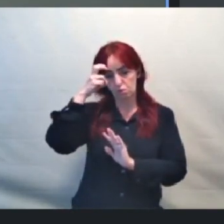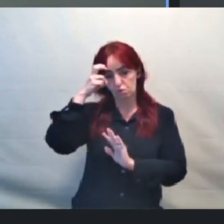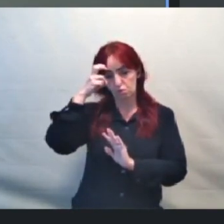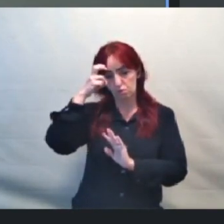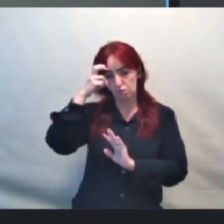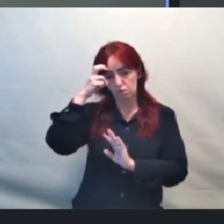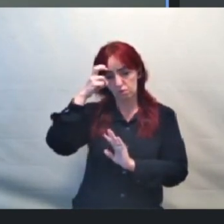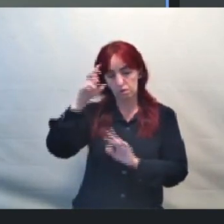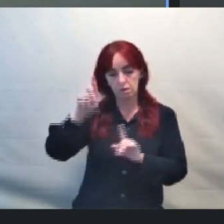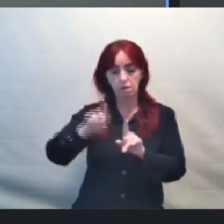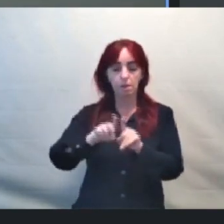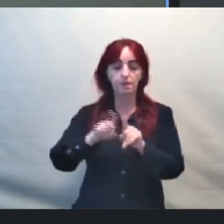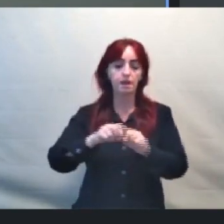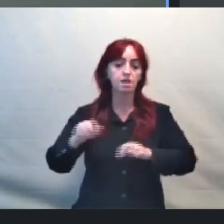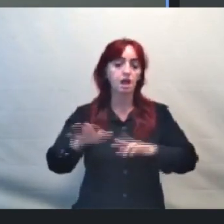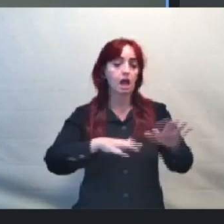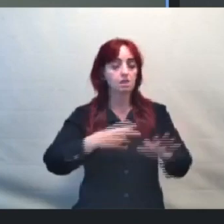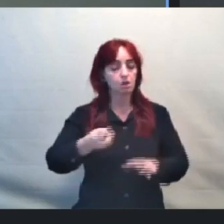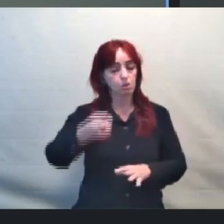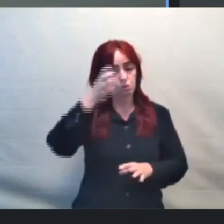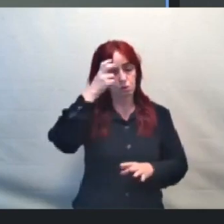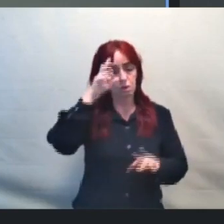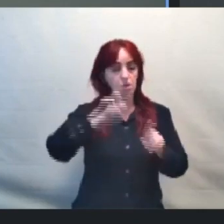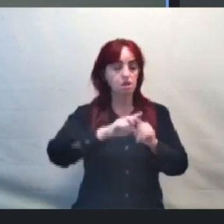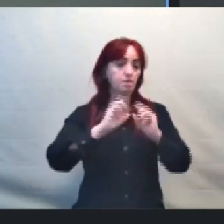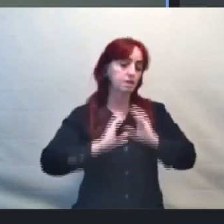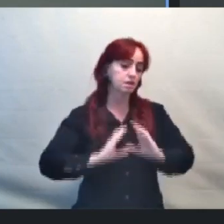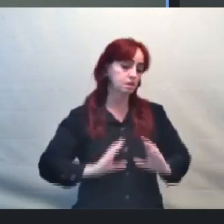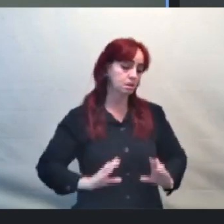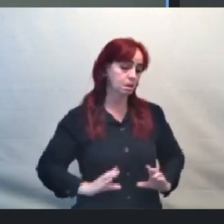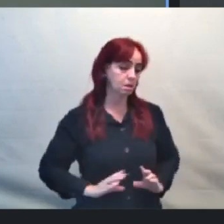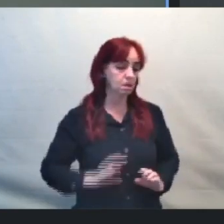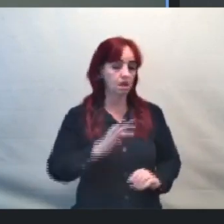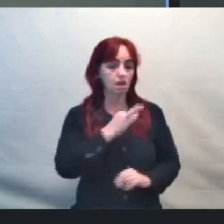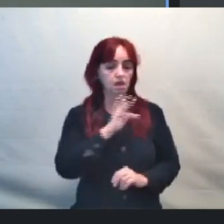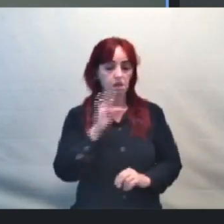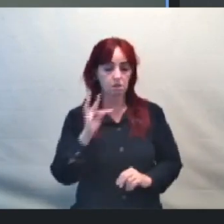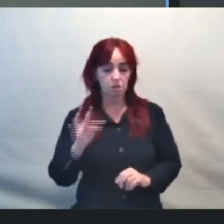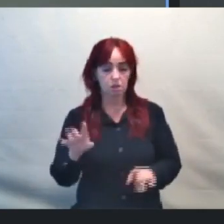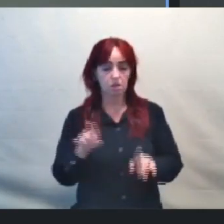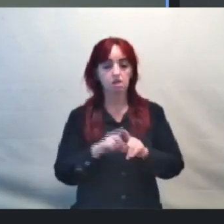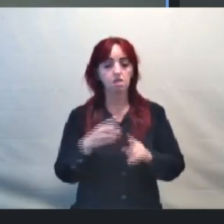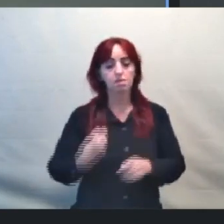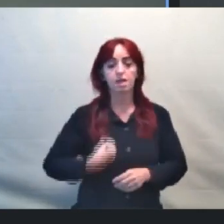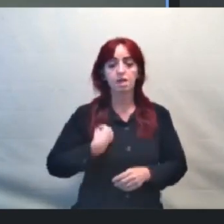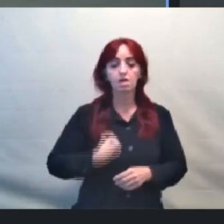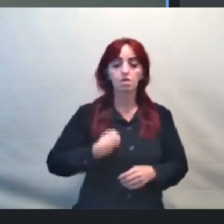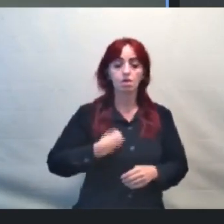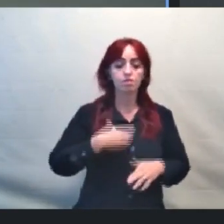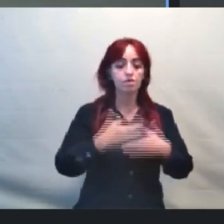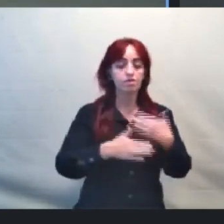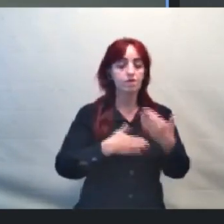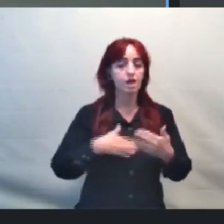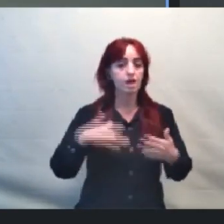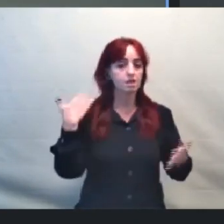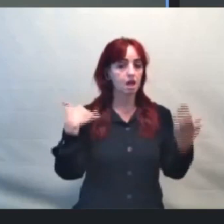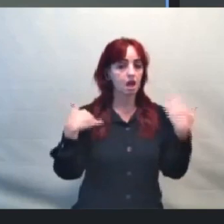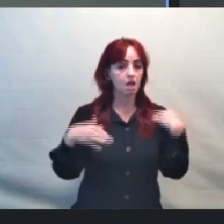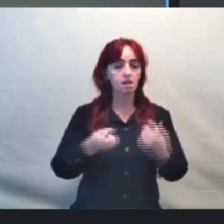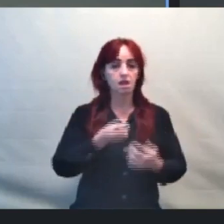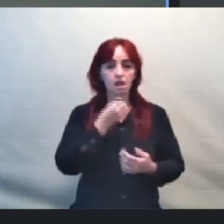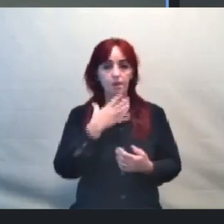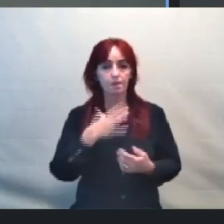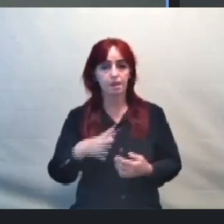realizadas na dimensão da cidadania, inclusão tecnológica, sustentabilidade e convivência comunitária, lazer e bem-estar dos 17